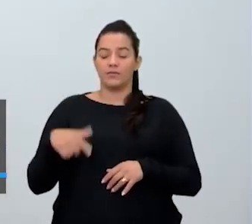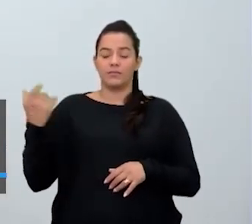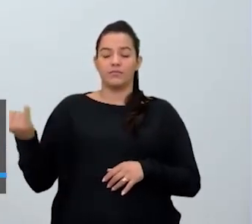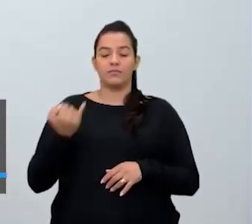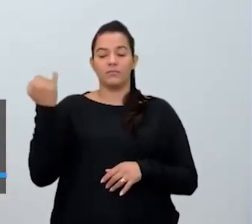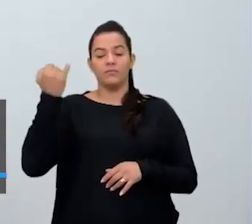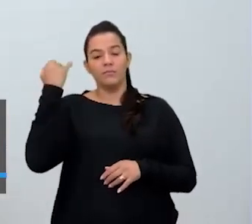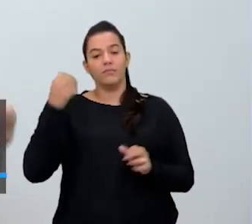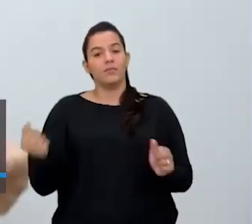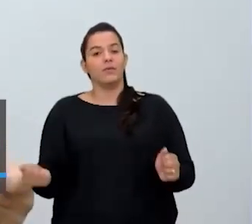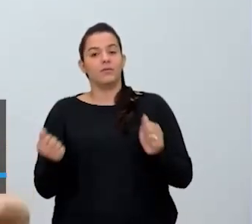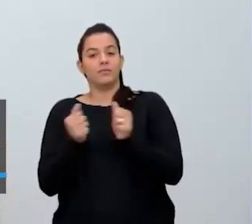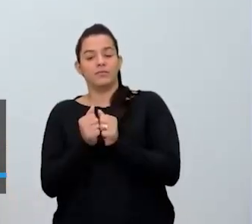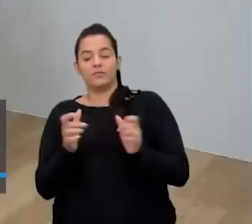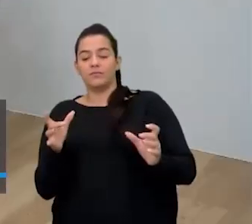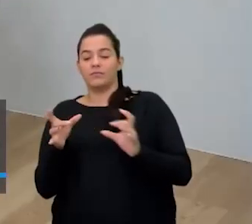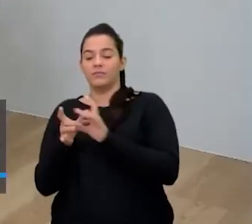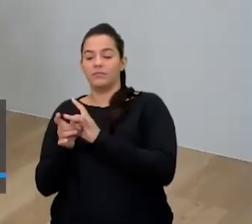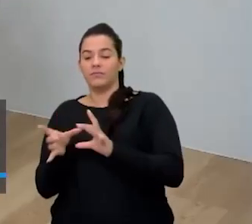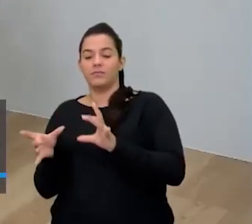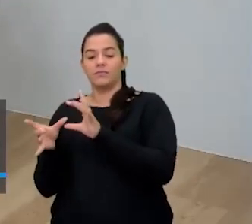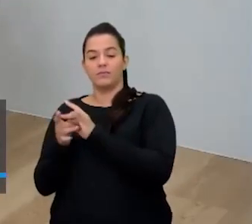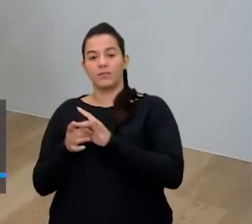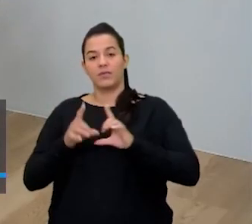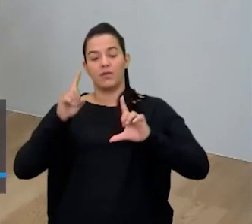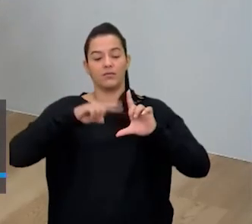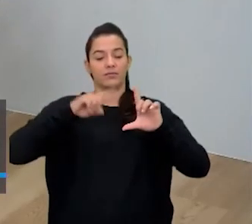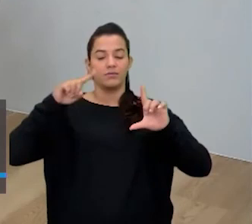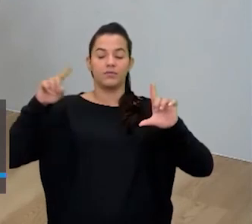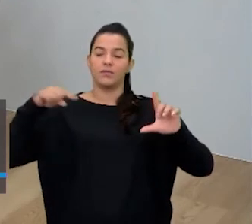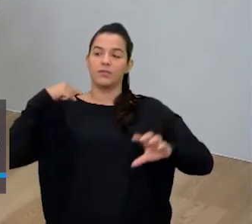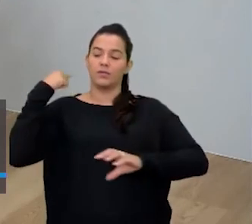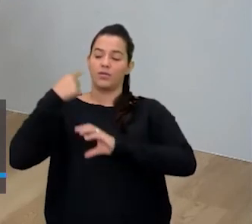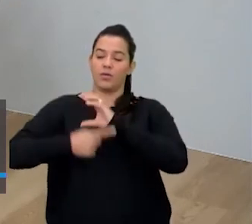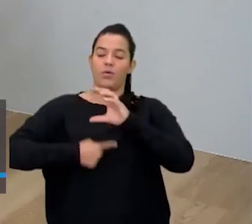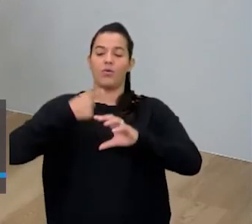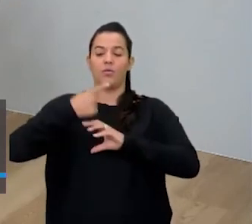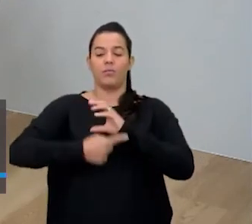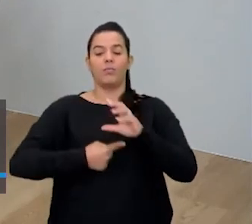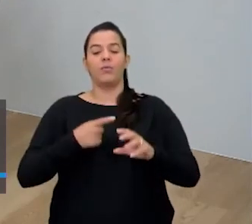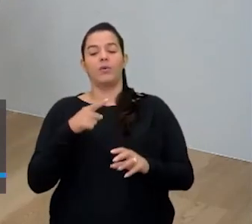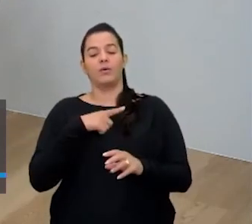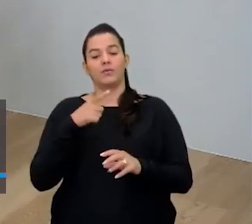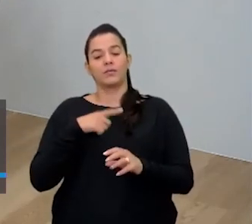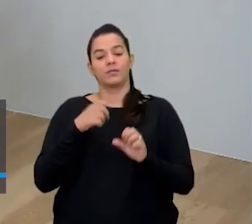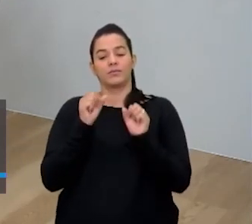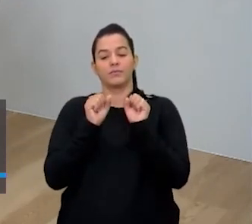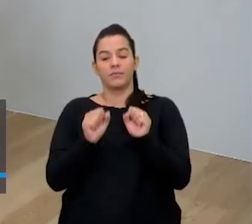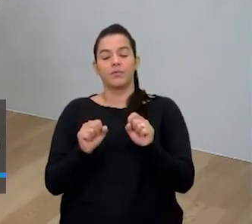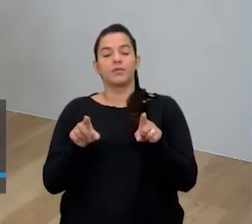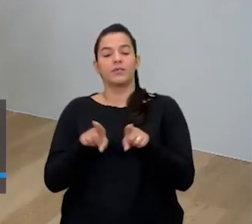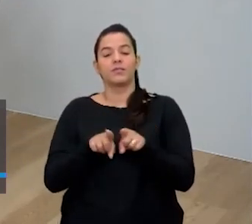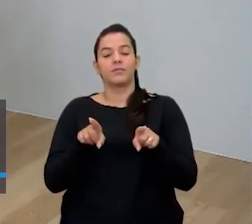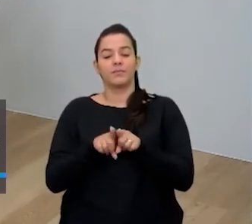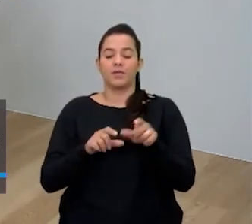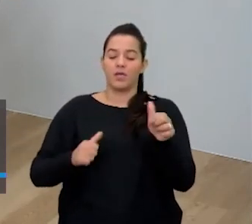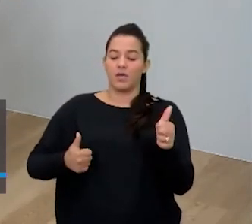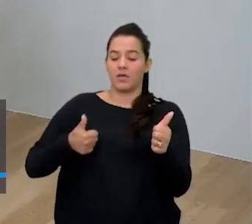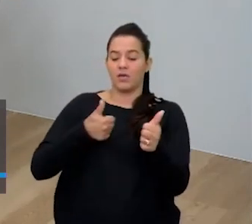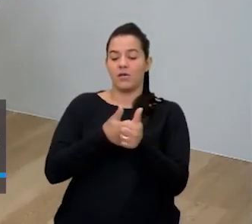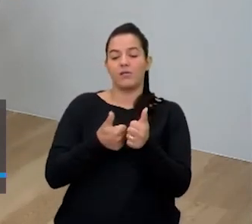fazer parcerias aí em escala global, quiçá até para poder acolher mais